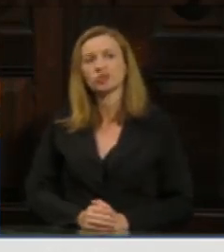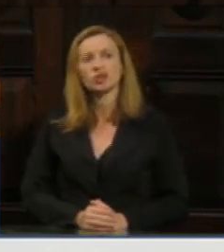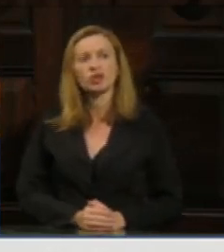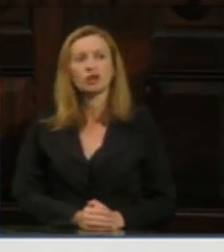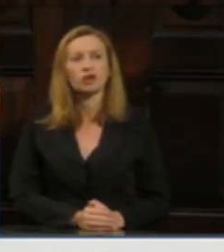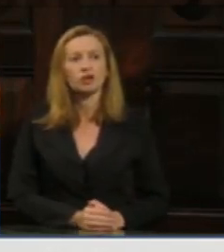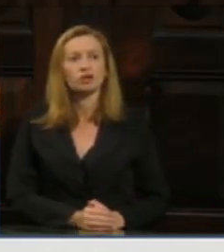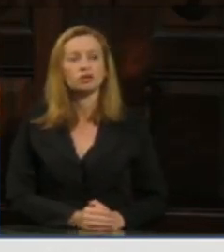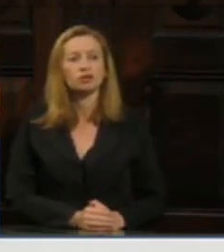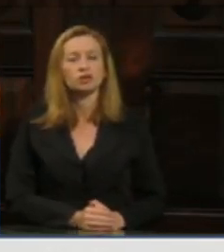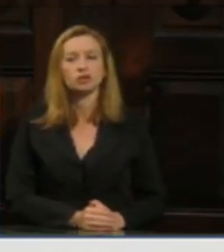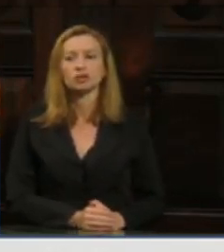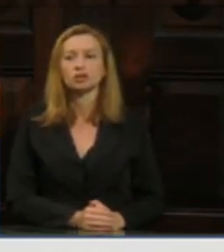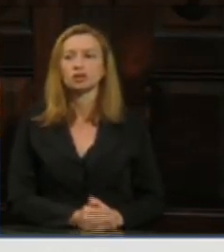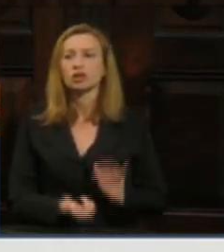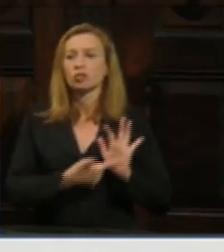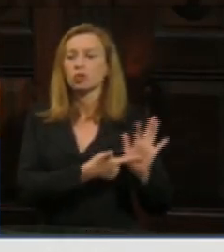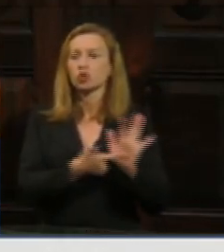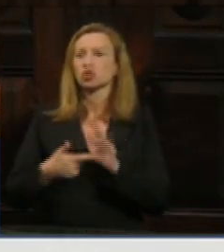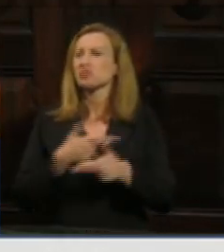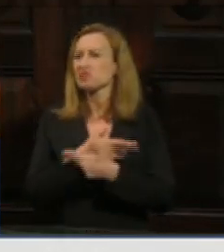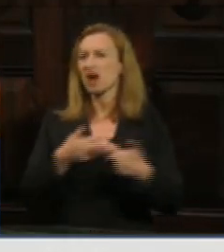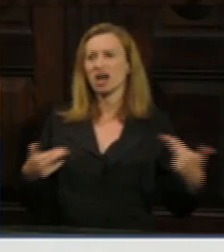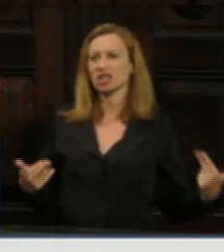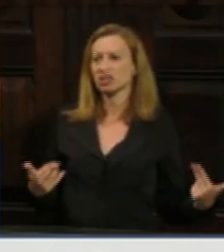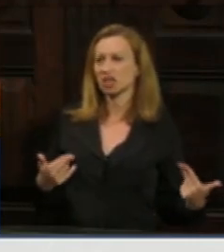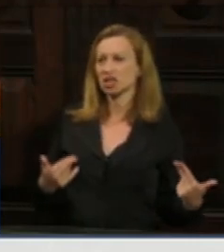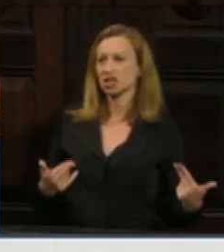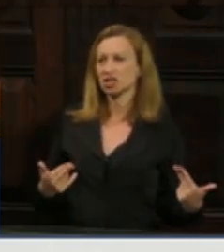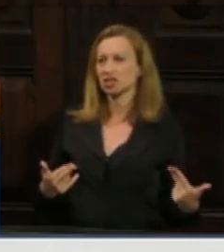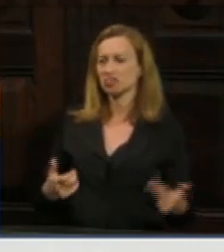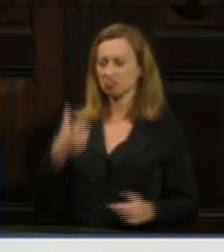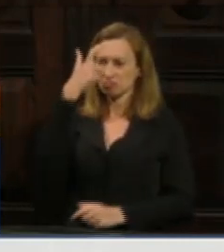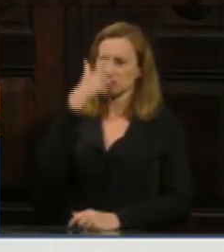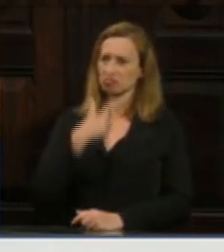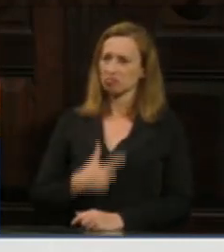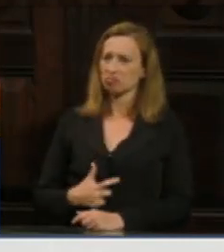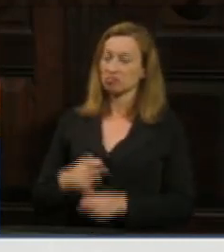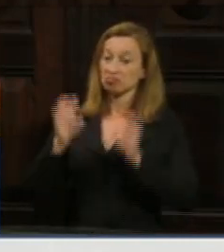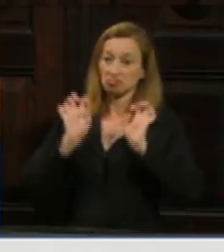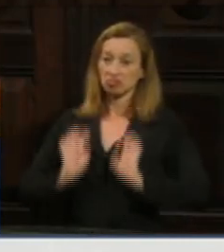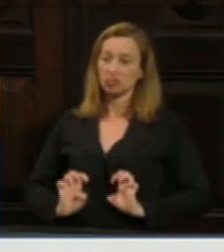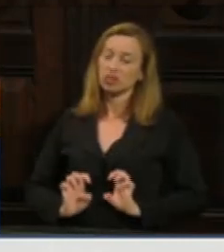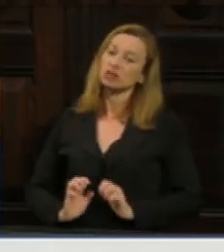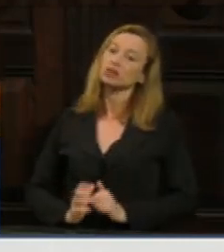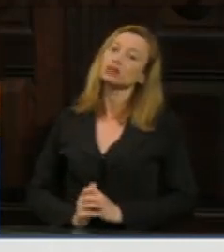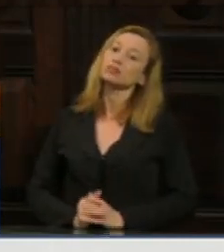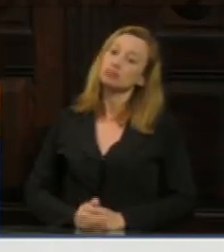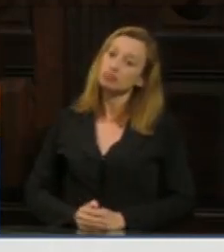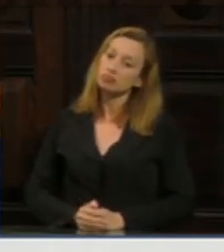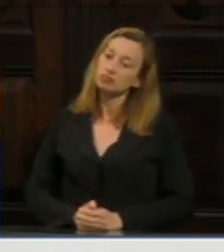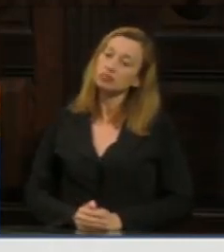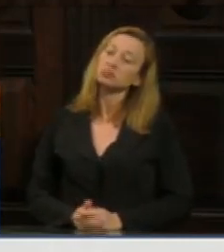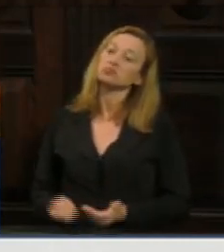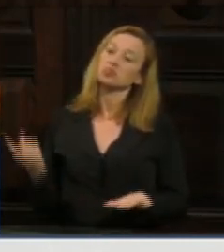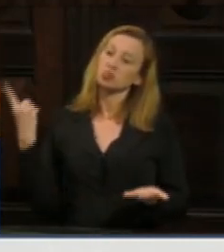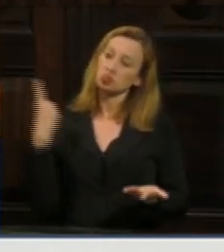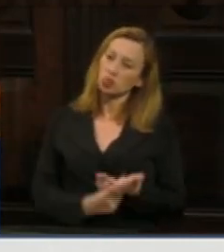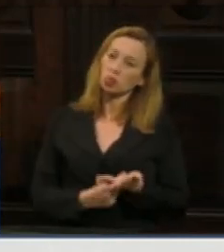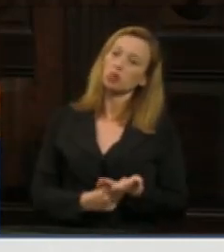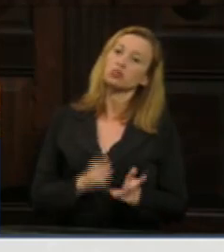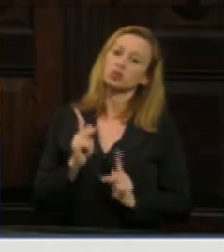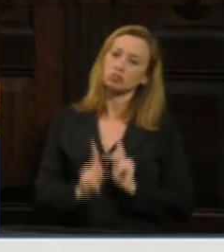ação errada de algum funcionário que inadvertidamente lançou no seu